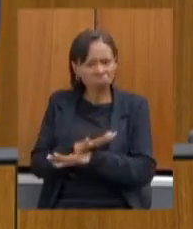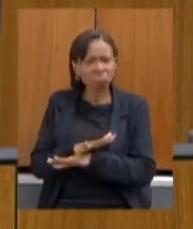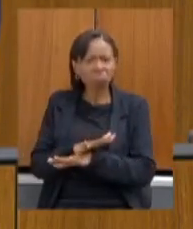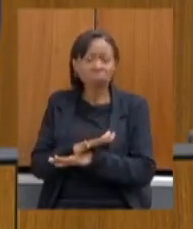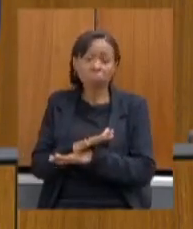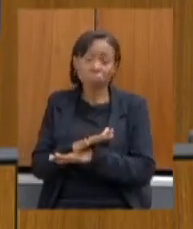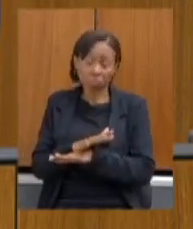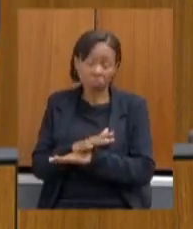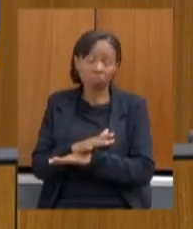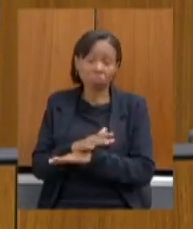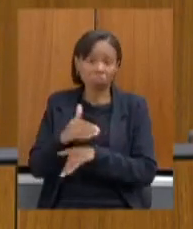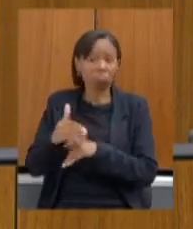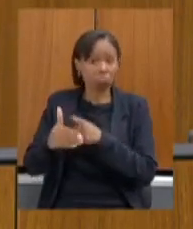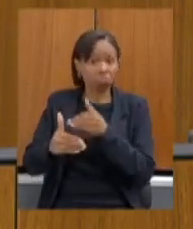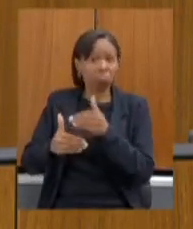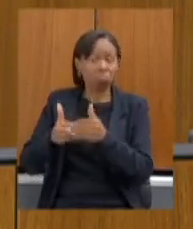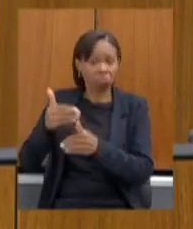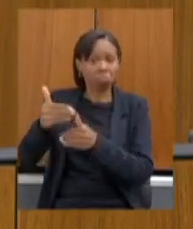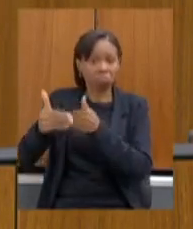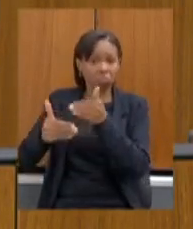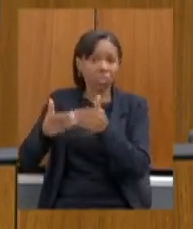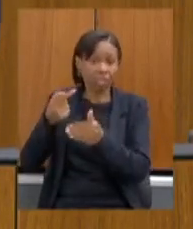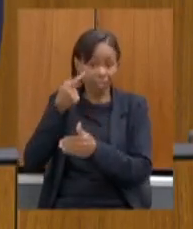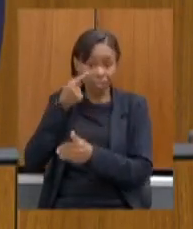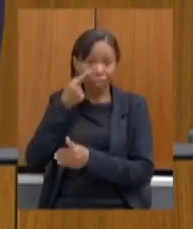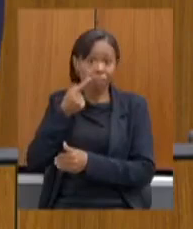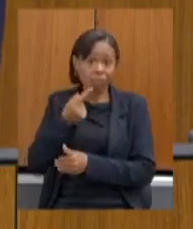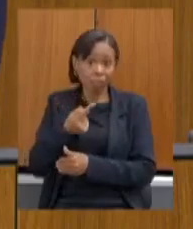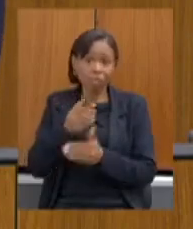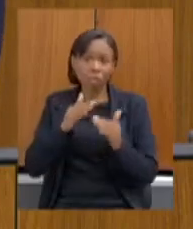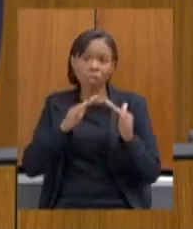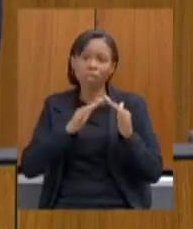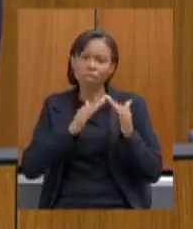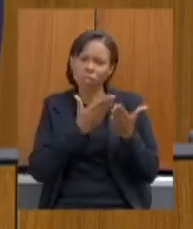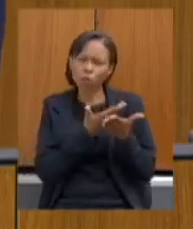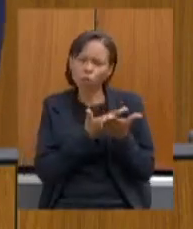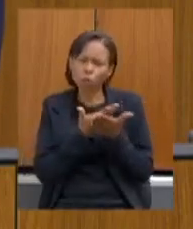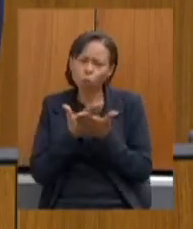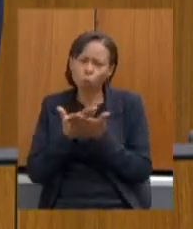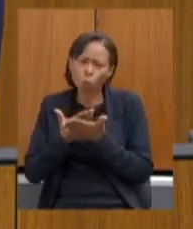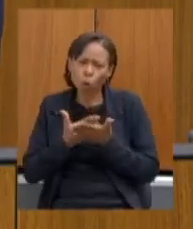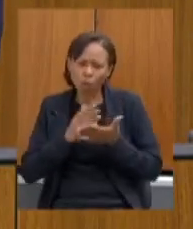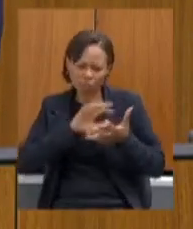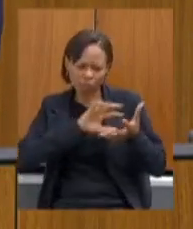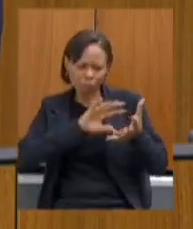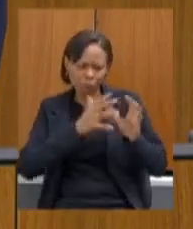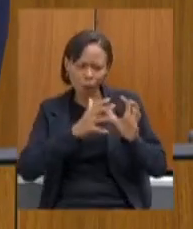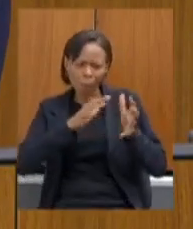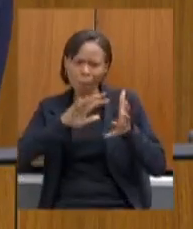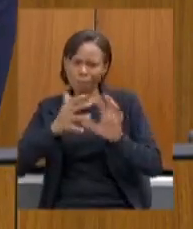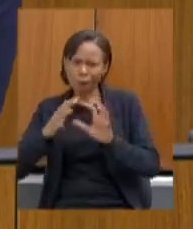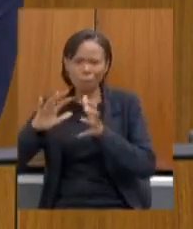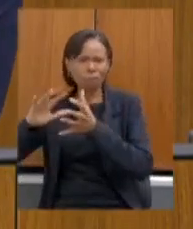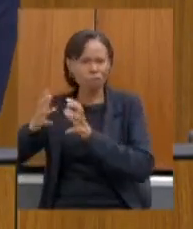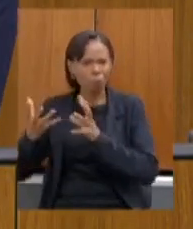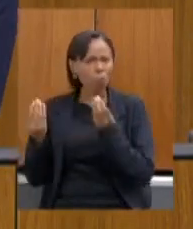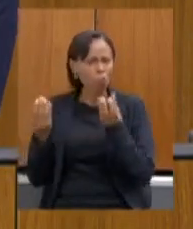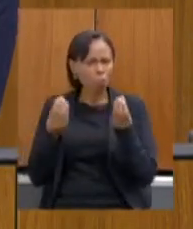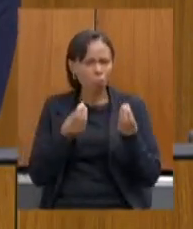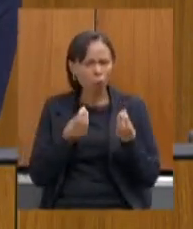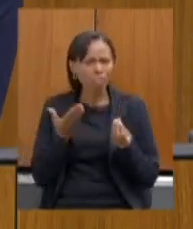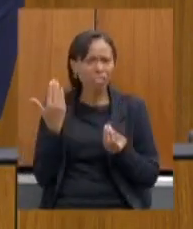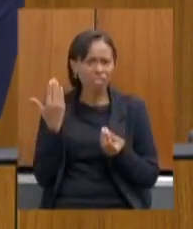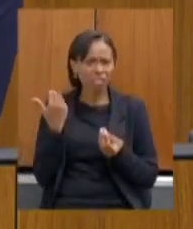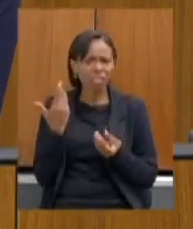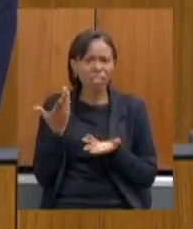acontecido. Temos visto tantas e tantas reformas de escolas, escolas que estavam, inclusive, caindo. Um exemplo de a Rua da